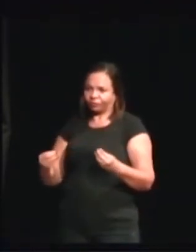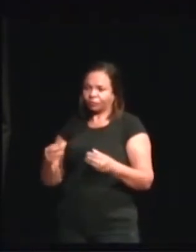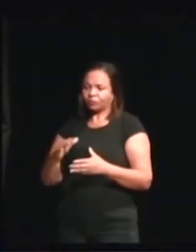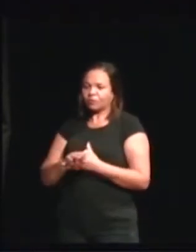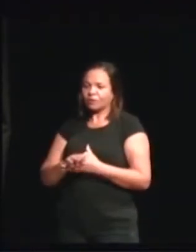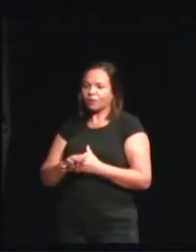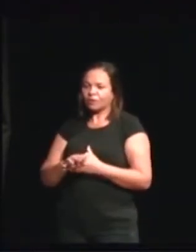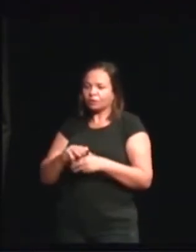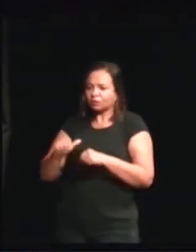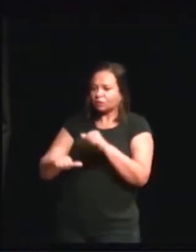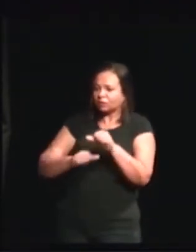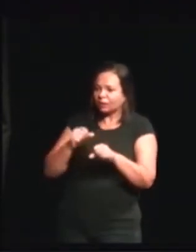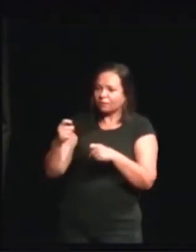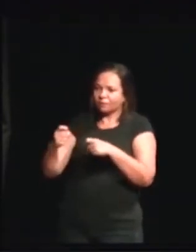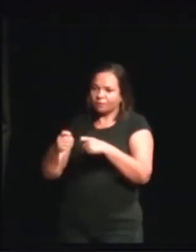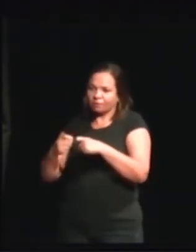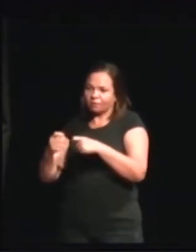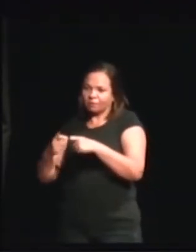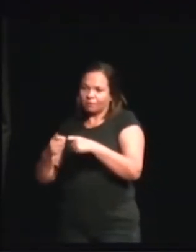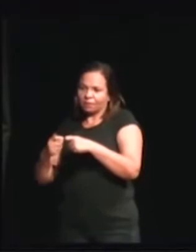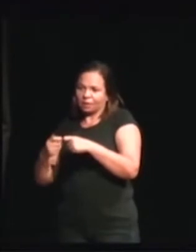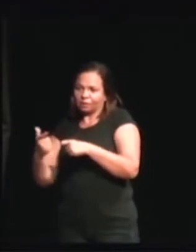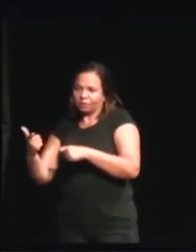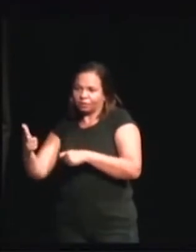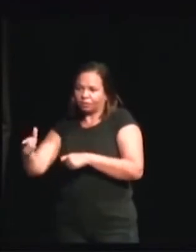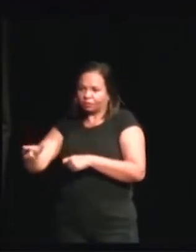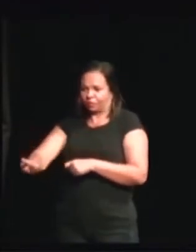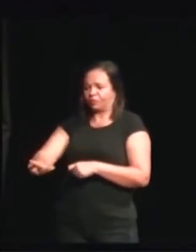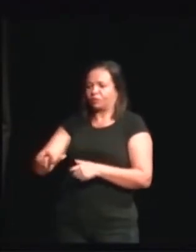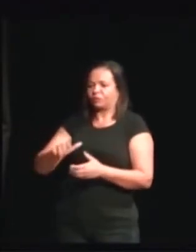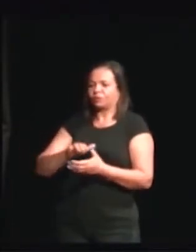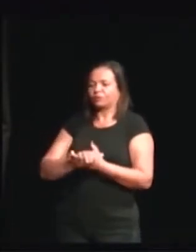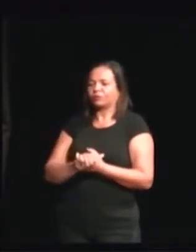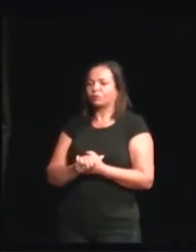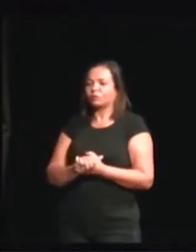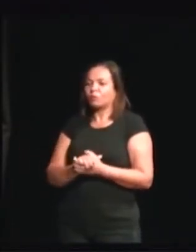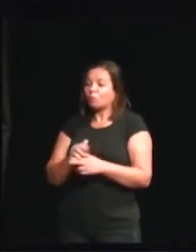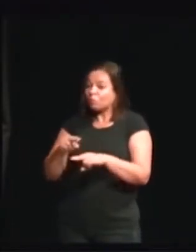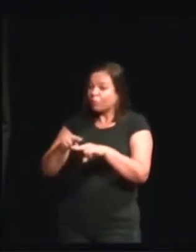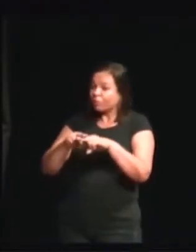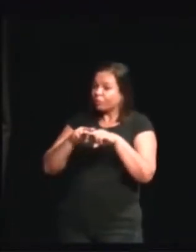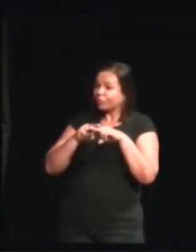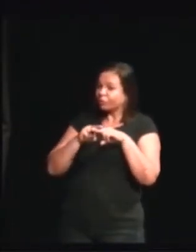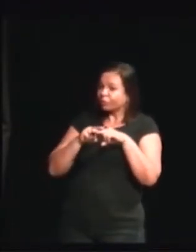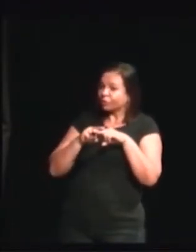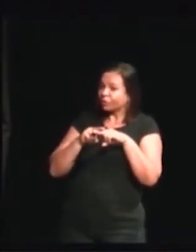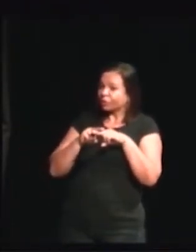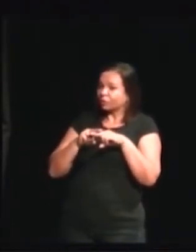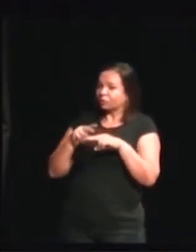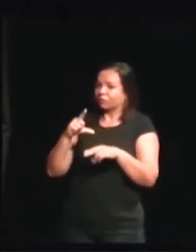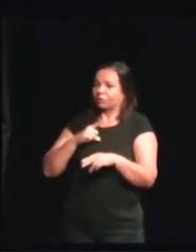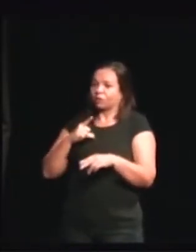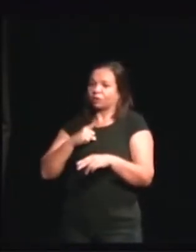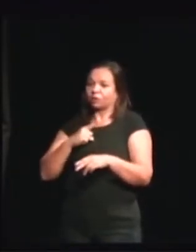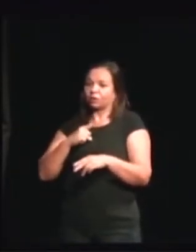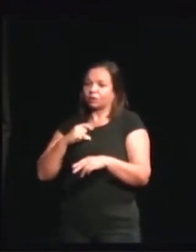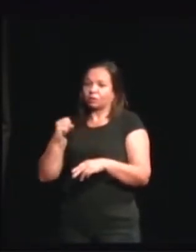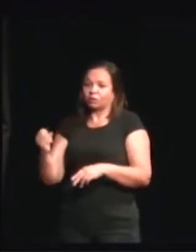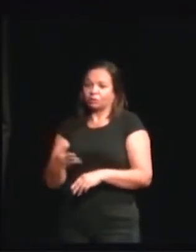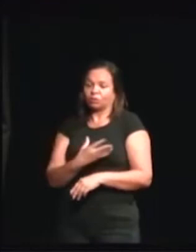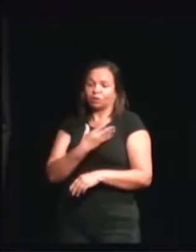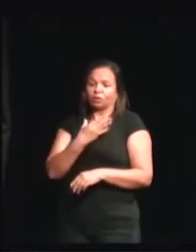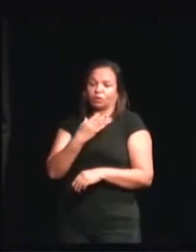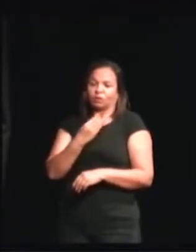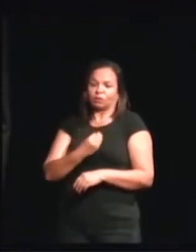demais. É se tornar auxiliares dos demais. Por isso que, para construir um novo tempo, não se pode